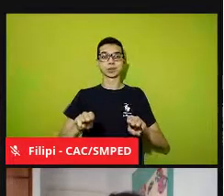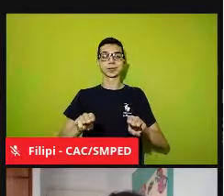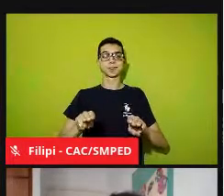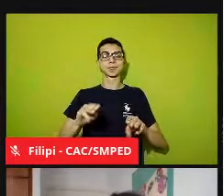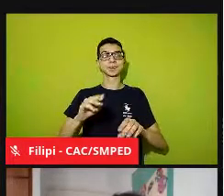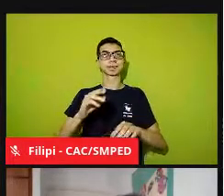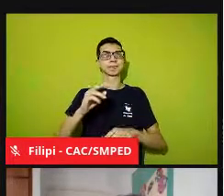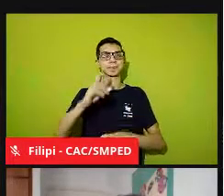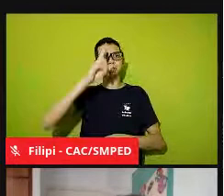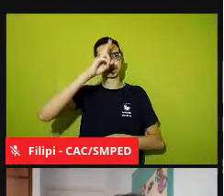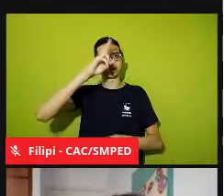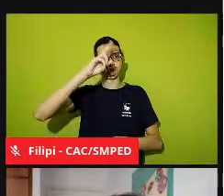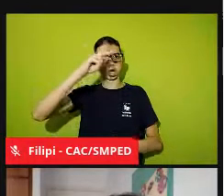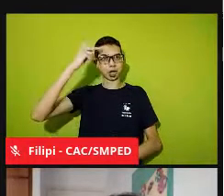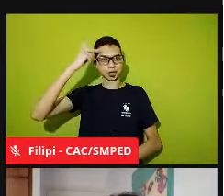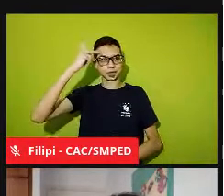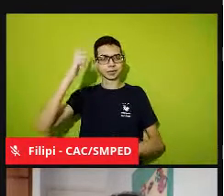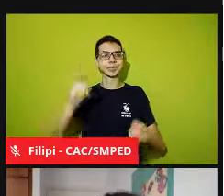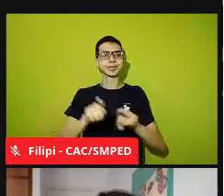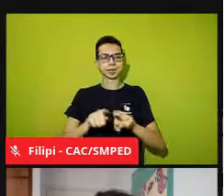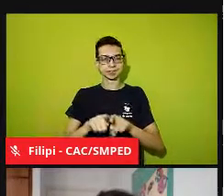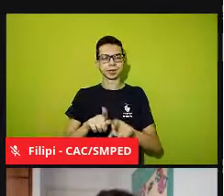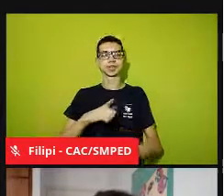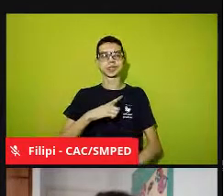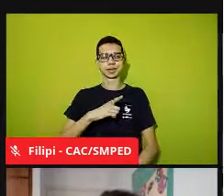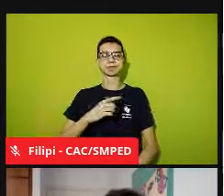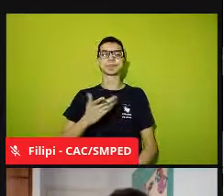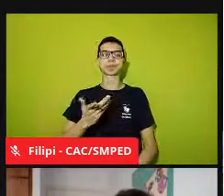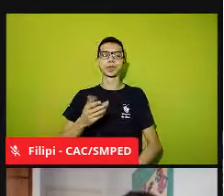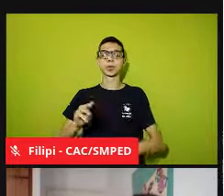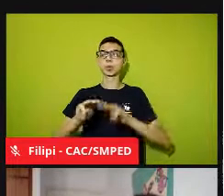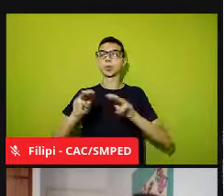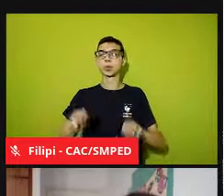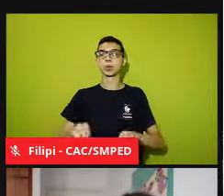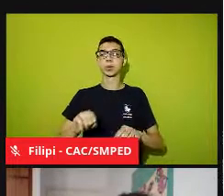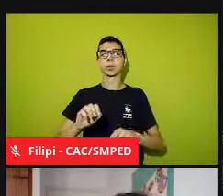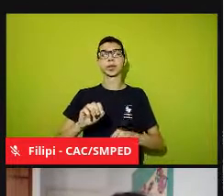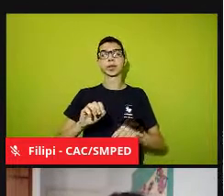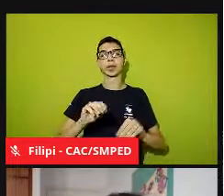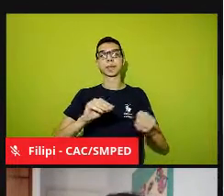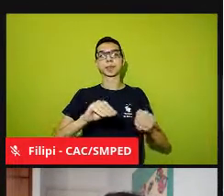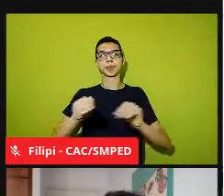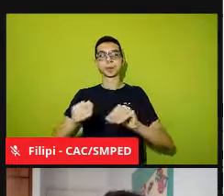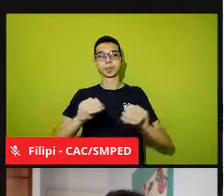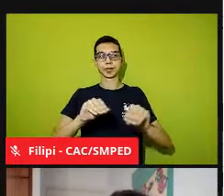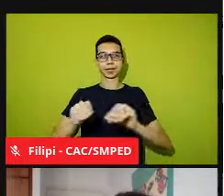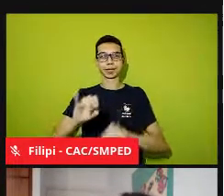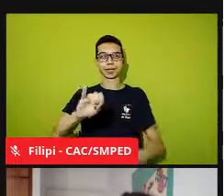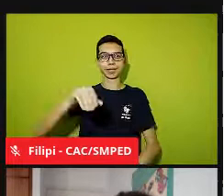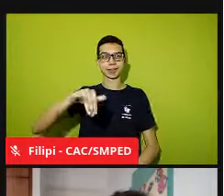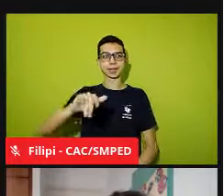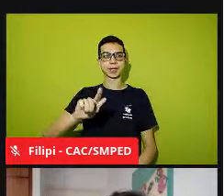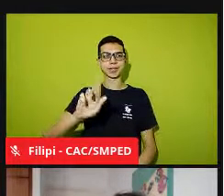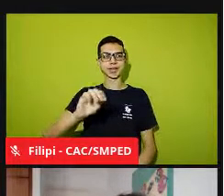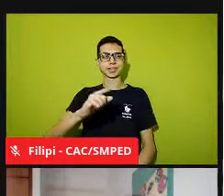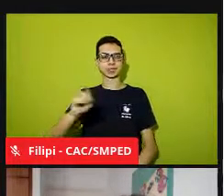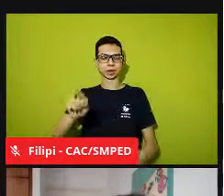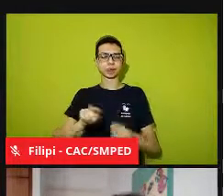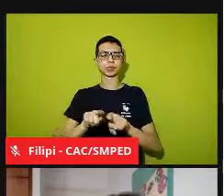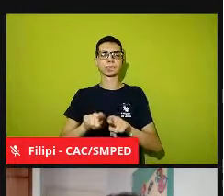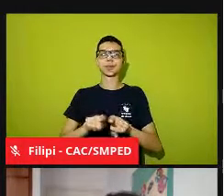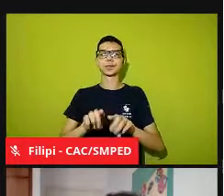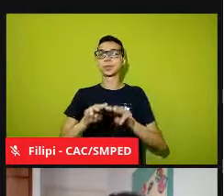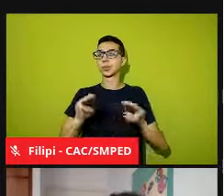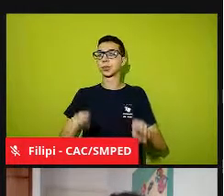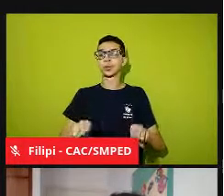essa história de São Paulo também a partir das suas próprias narrativas, né? O Museu da Imigração, mesmo o MLP, Museu de Arte Sacra, está todos